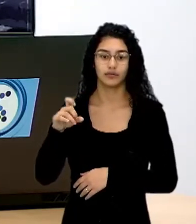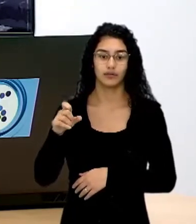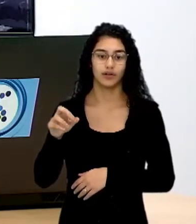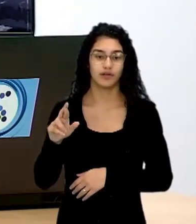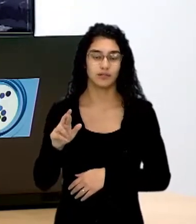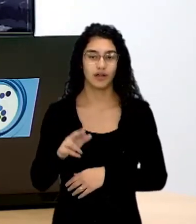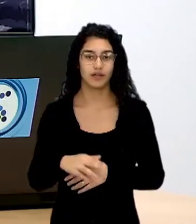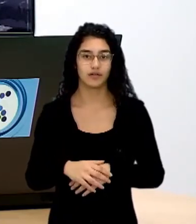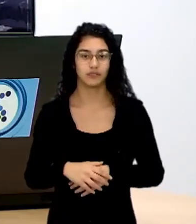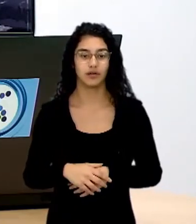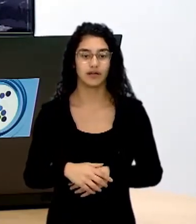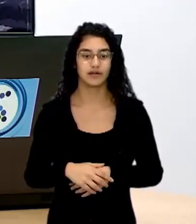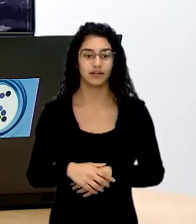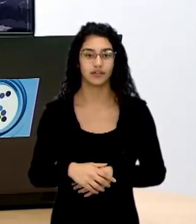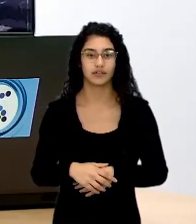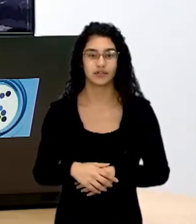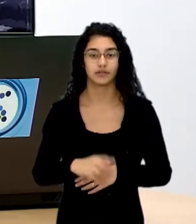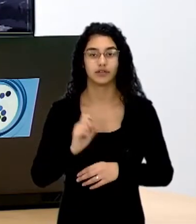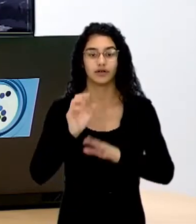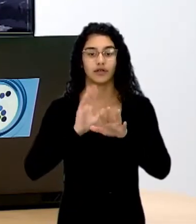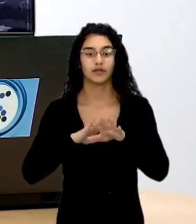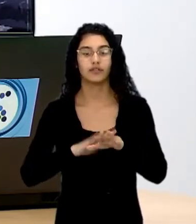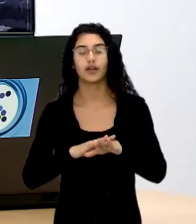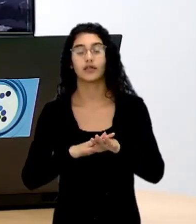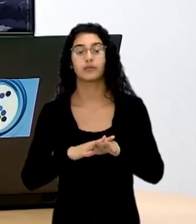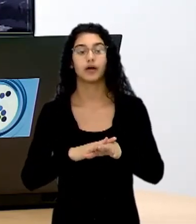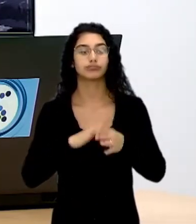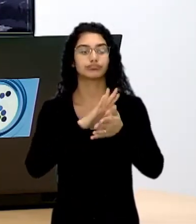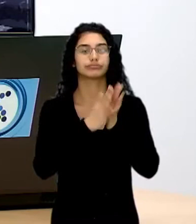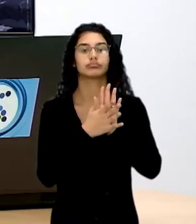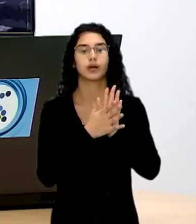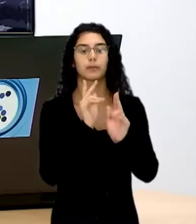Hereros. O que ele fez para punir essa população?